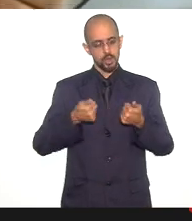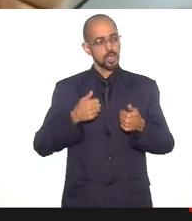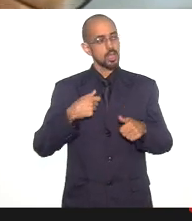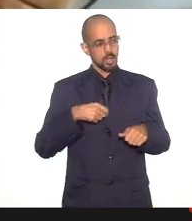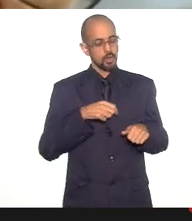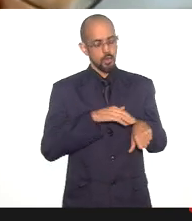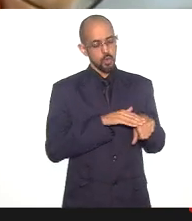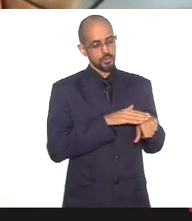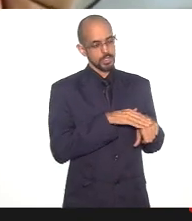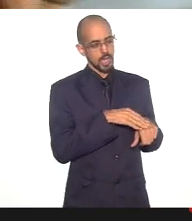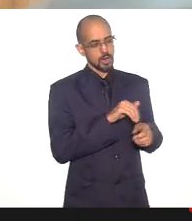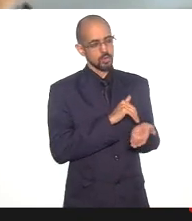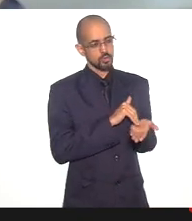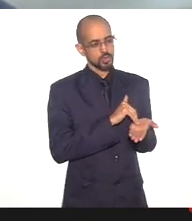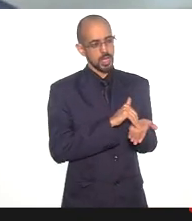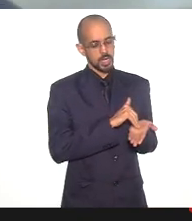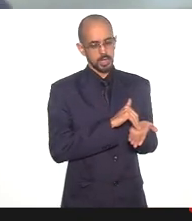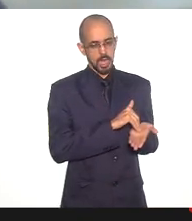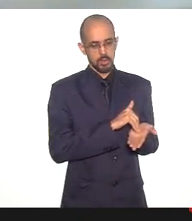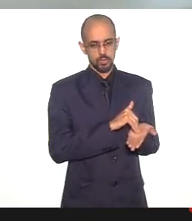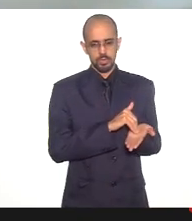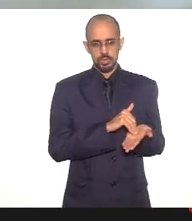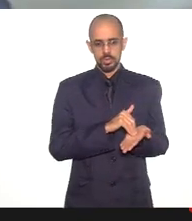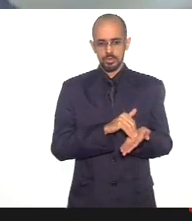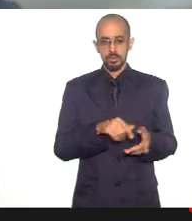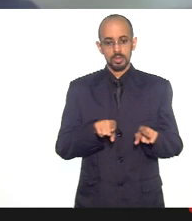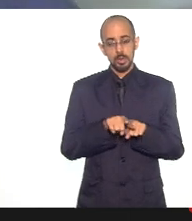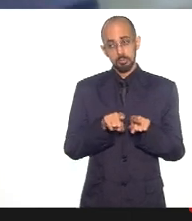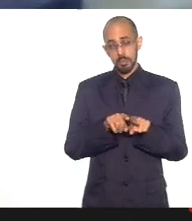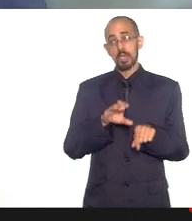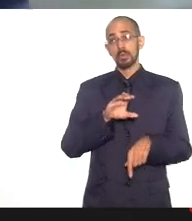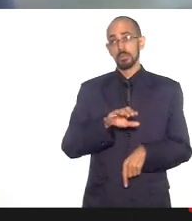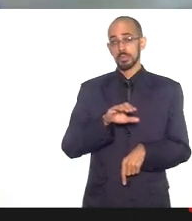11 horas. Esse é o horário ideal para a CPI também.